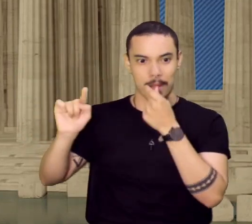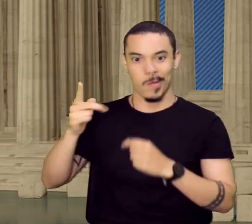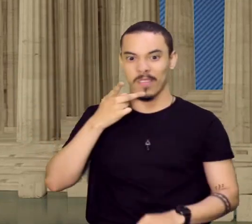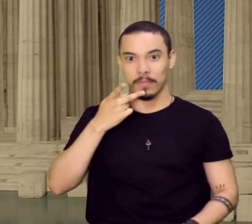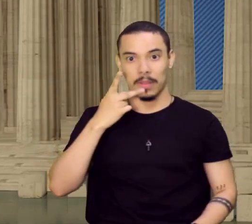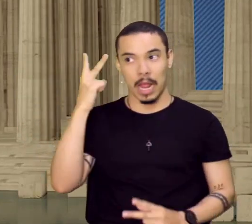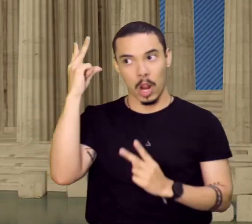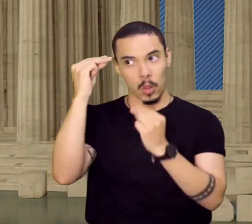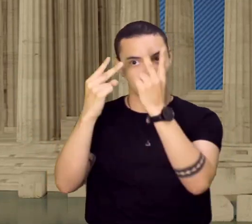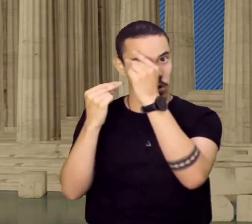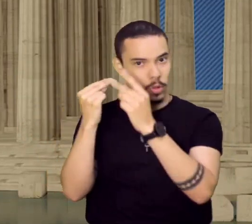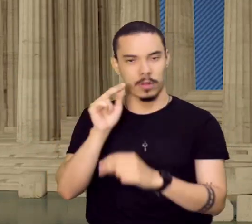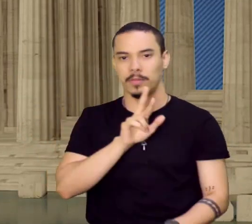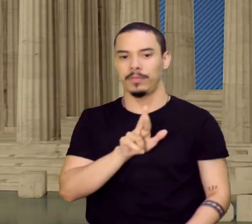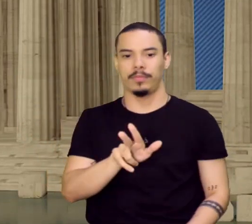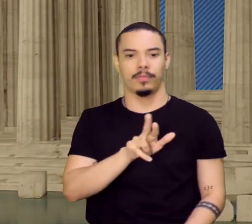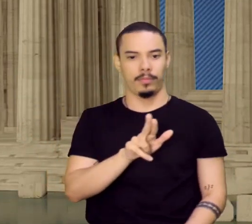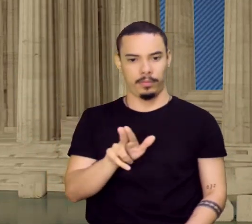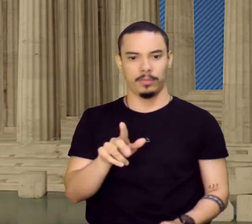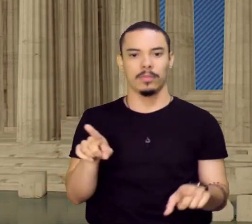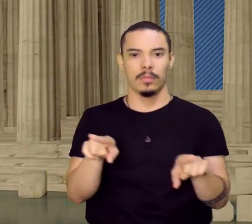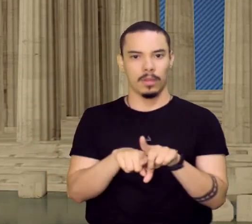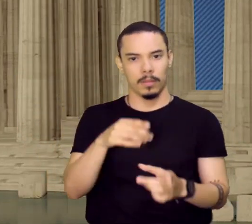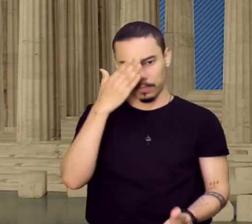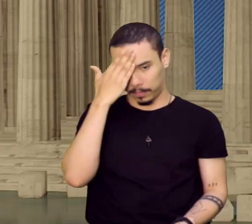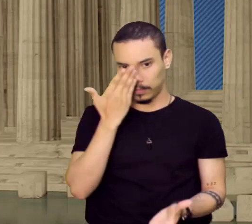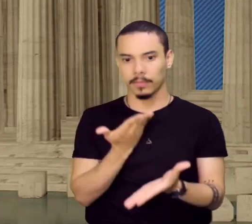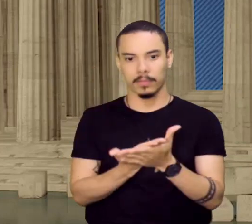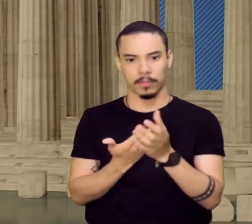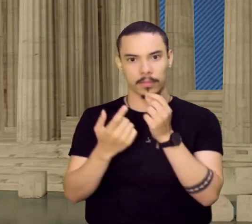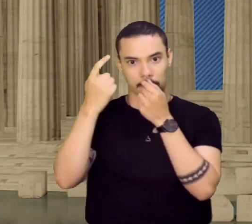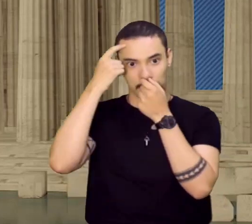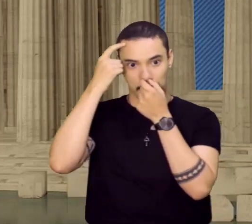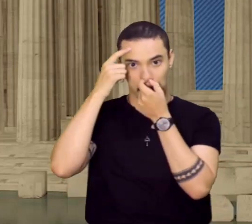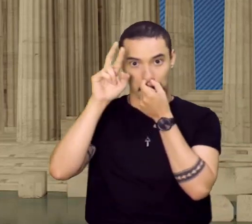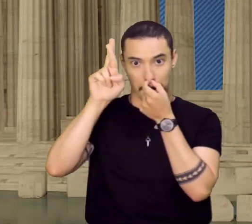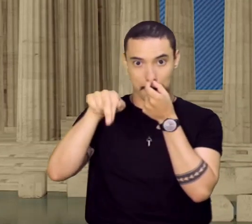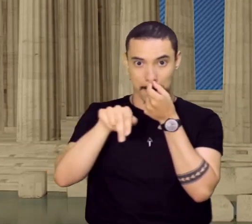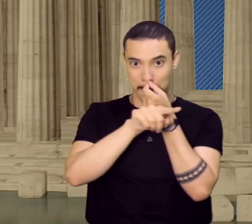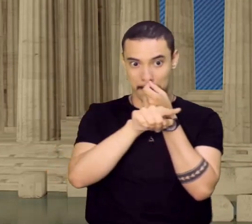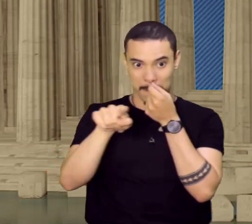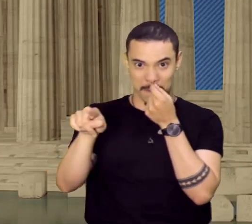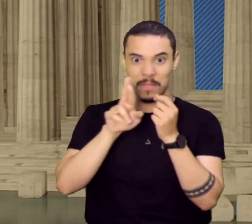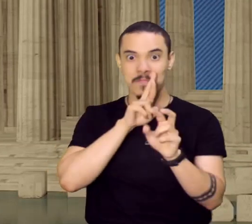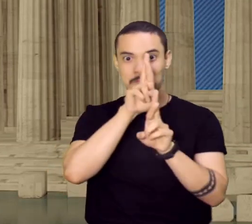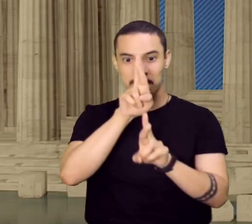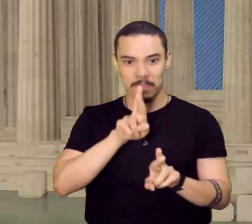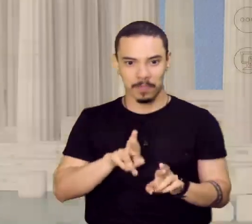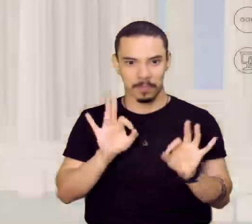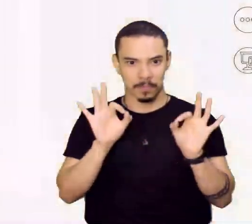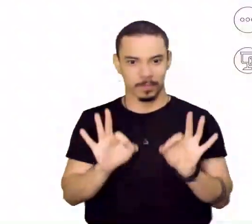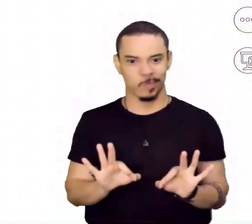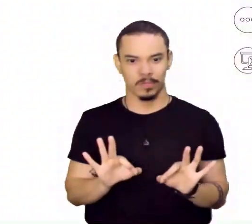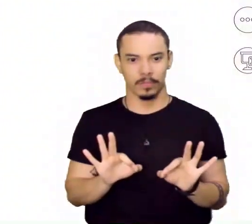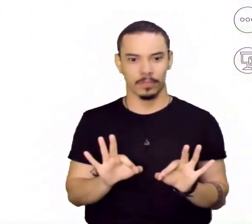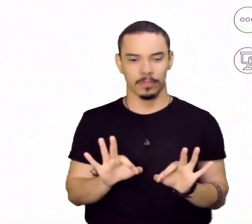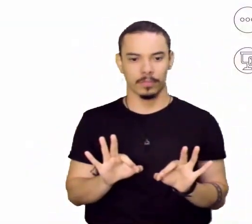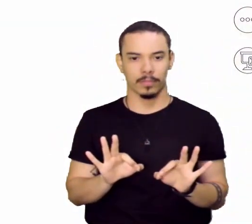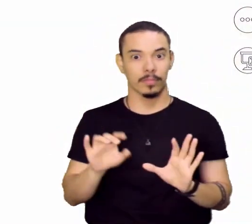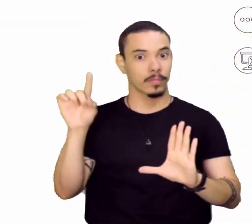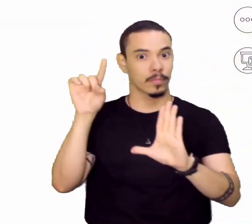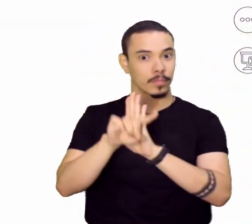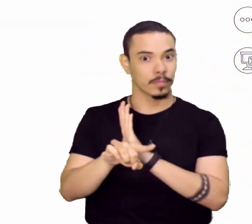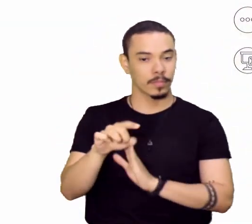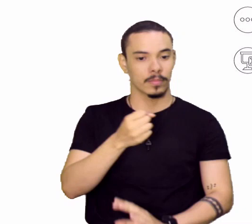ilusório, mas não, estamos também acreditando pela razão que vocês responderam. Vamos lá para a nossa